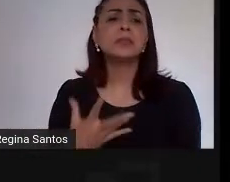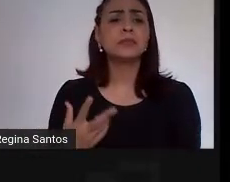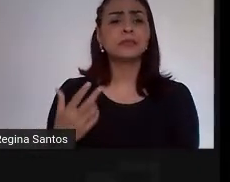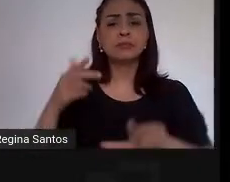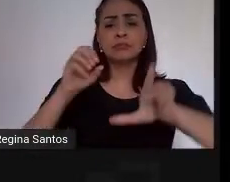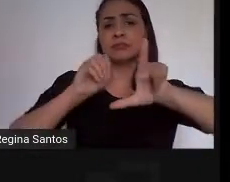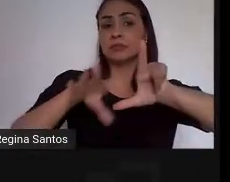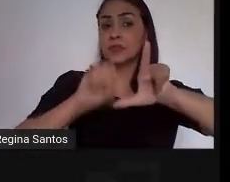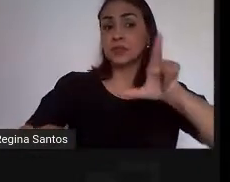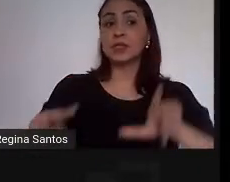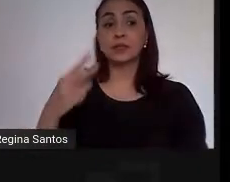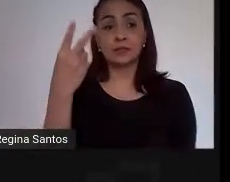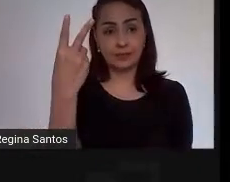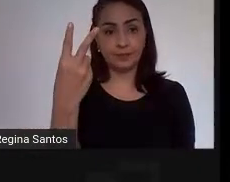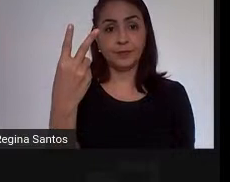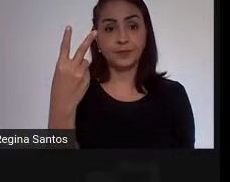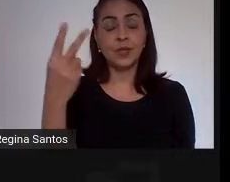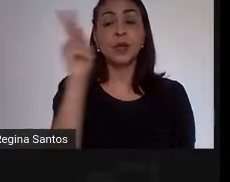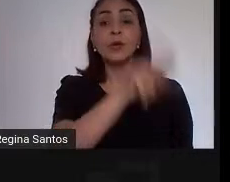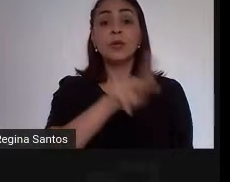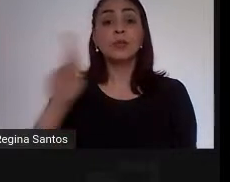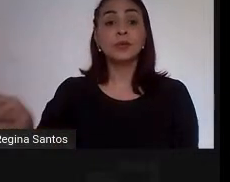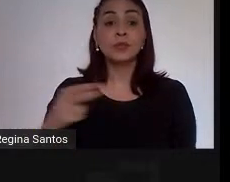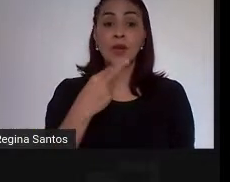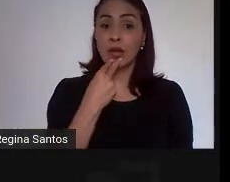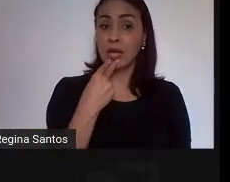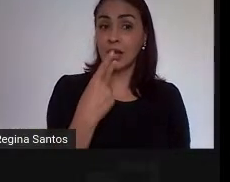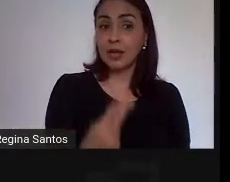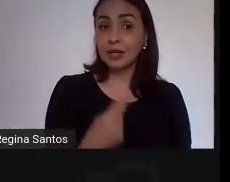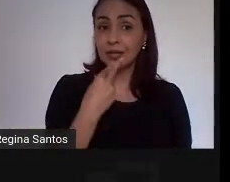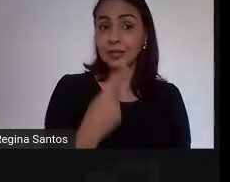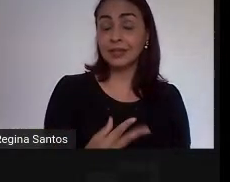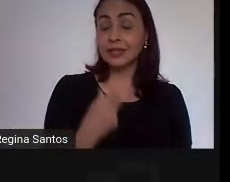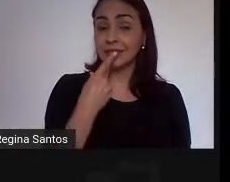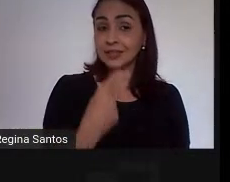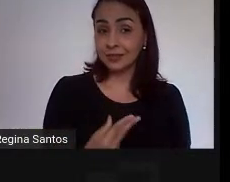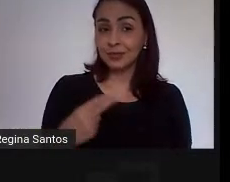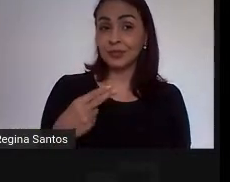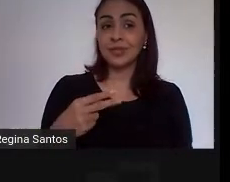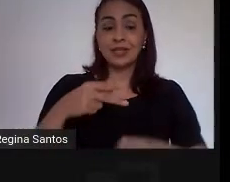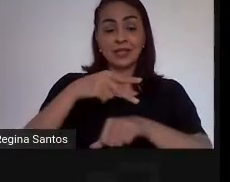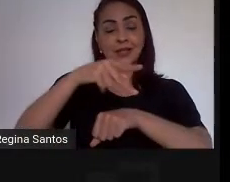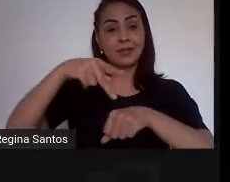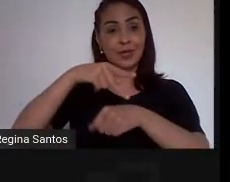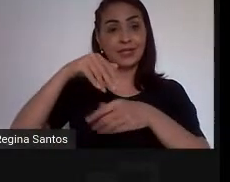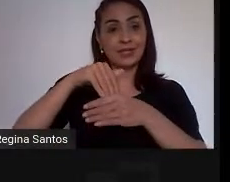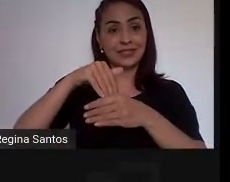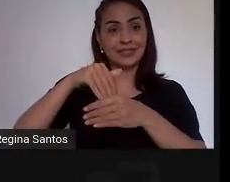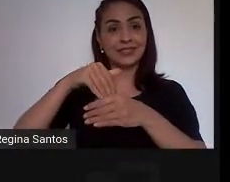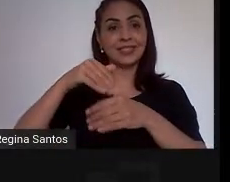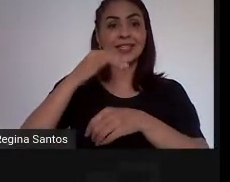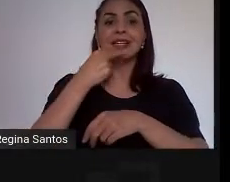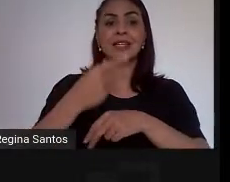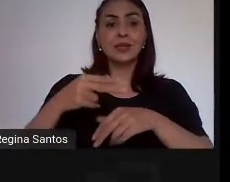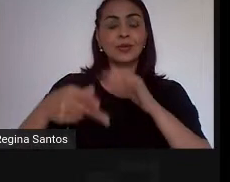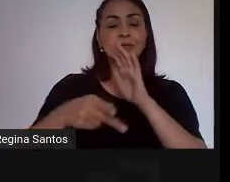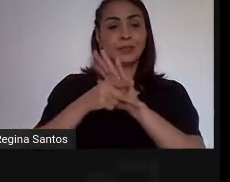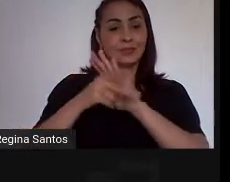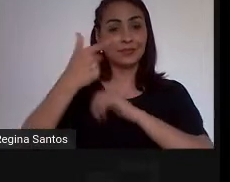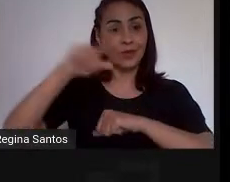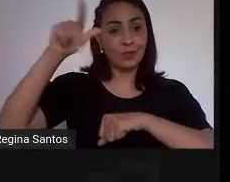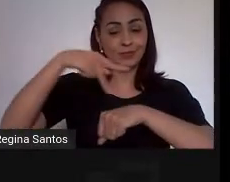de língua estrangeira, eles se ressentiam um pouco do pouco espaço que a língua estrangeira tinha no curso e aí havia